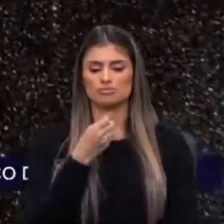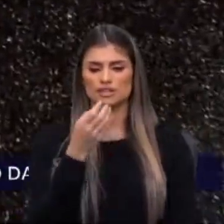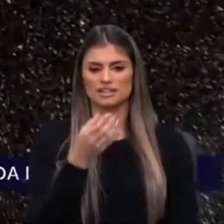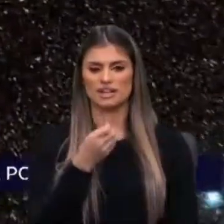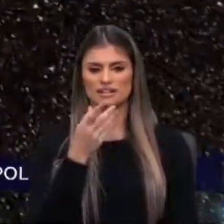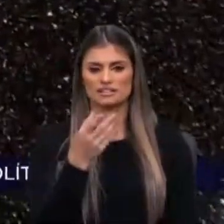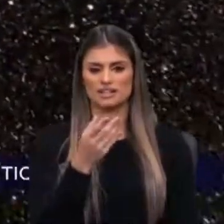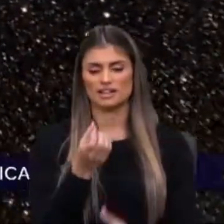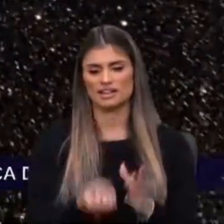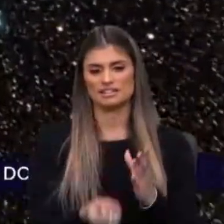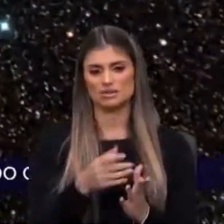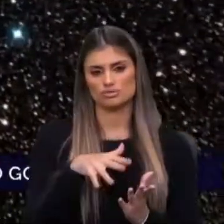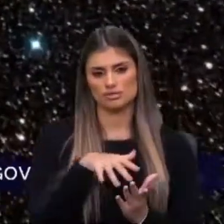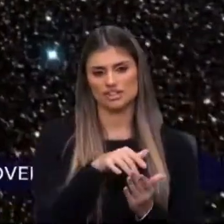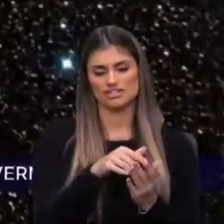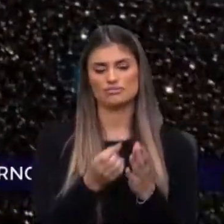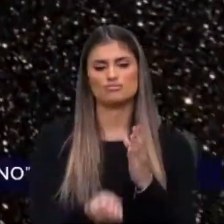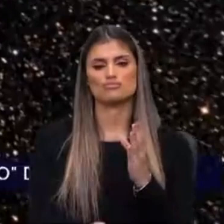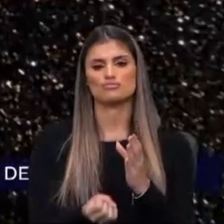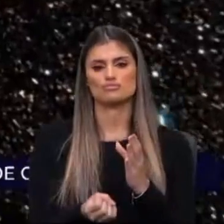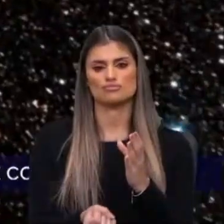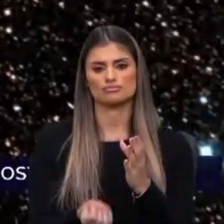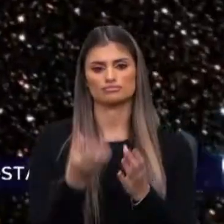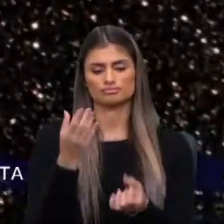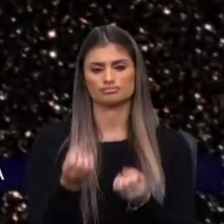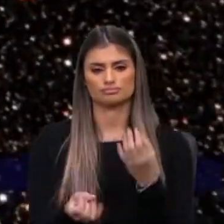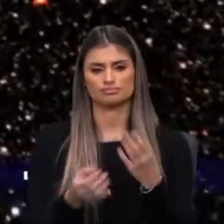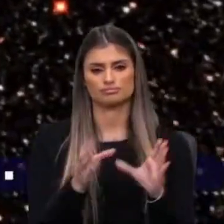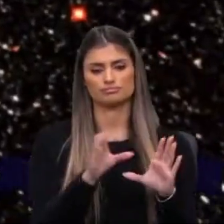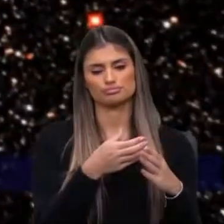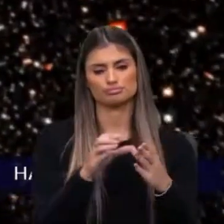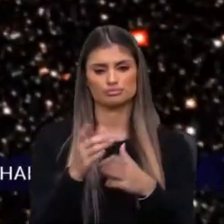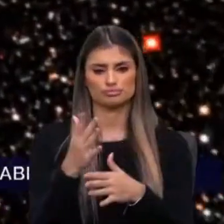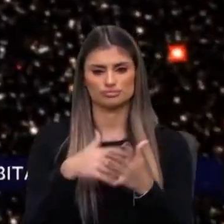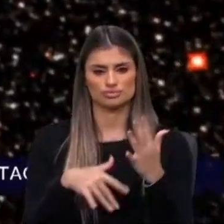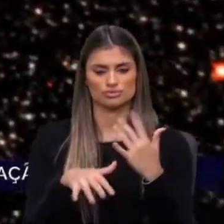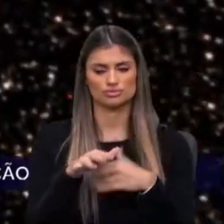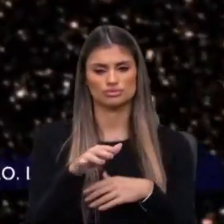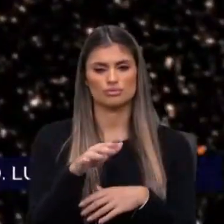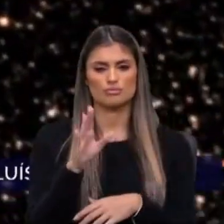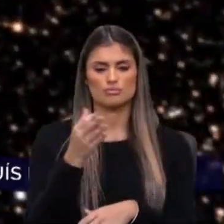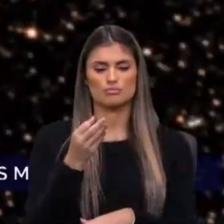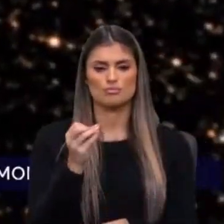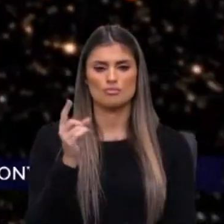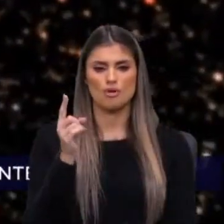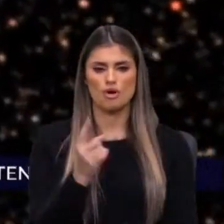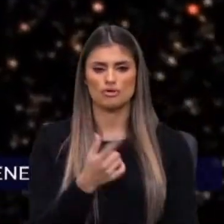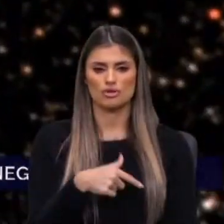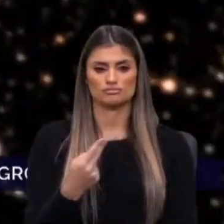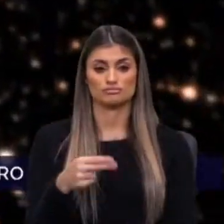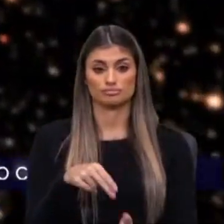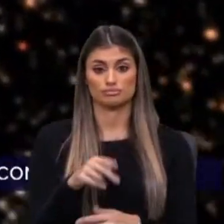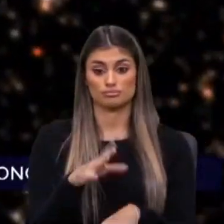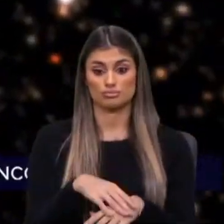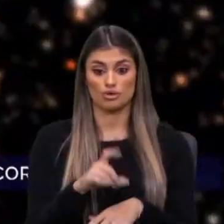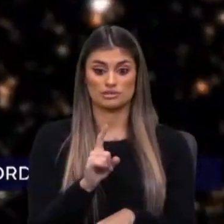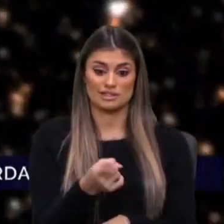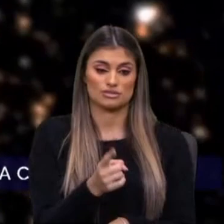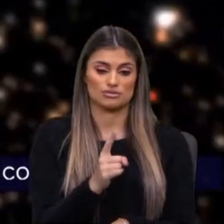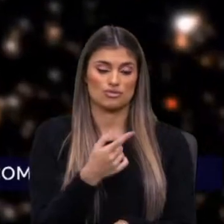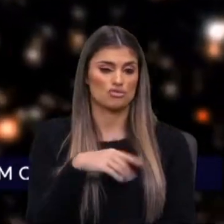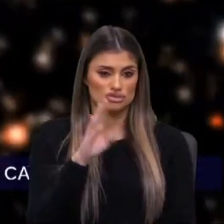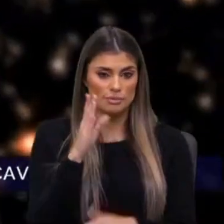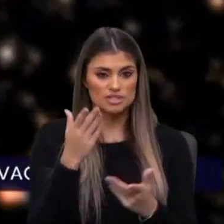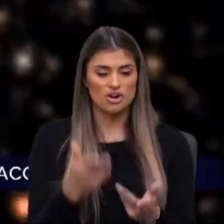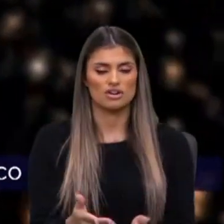dos planetas. Os planetas nascem através da agregação de poeira. Nós estamos aqui por causa da poeira. E hoje sabemos também que